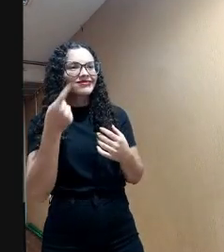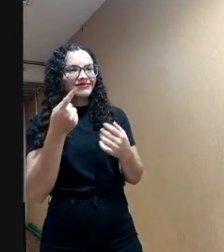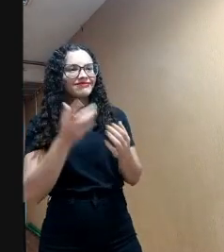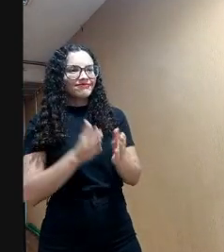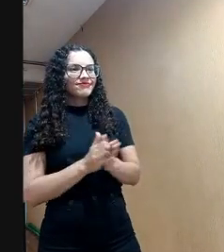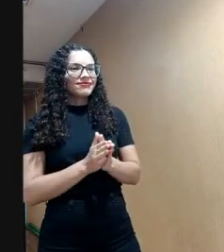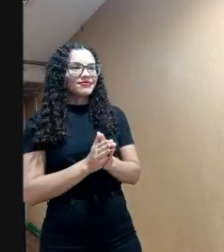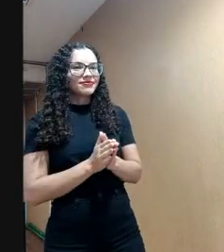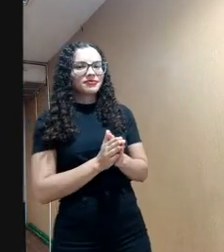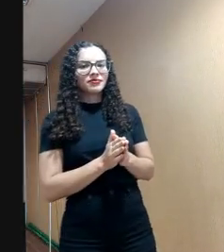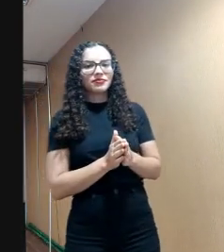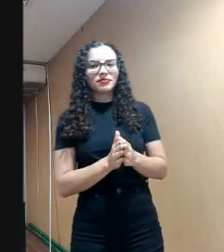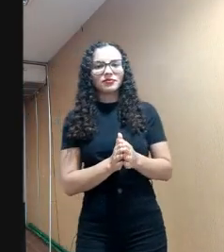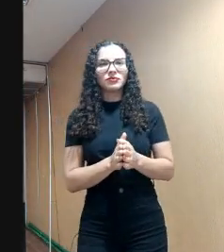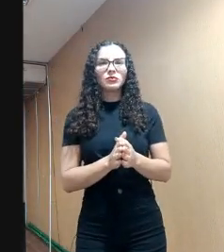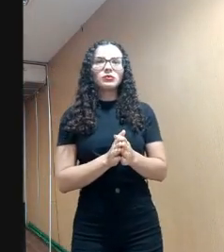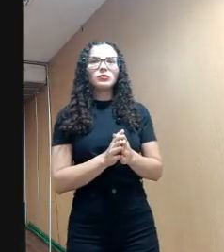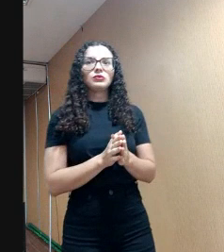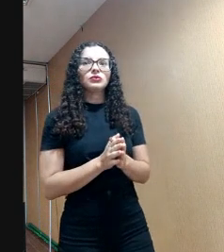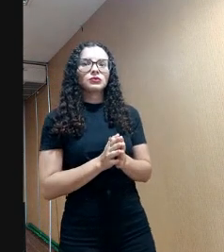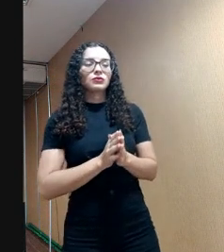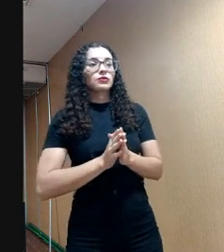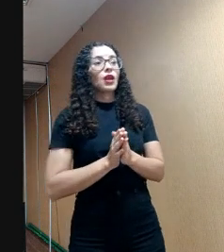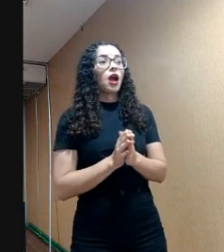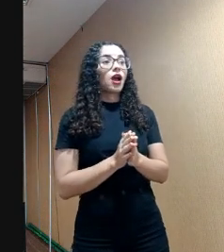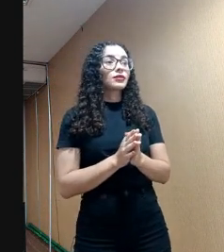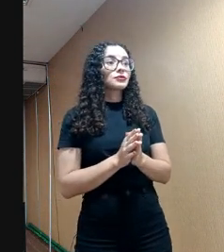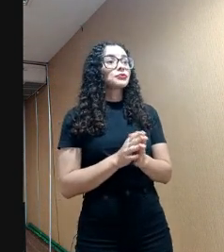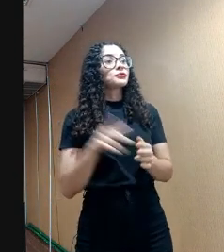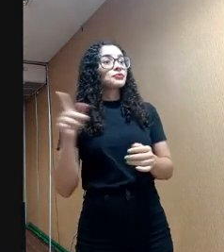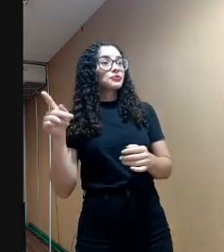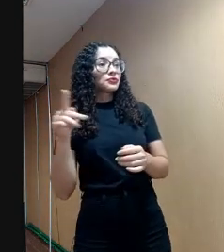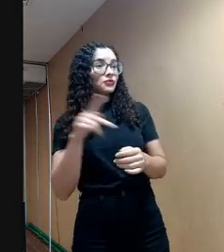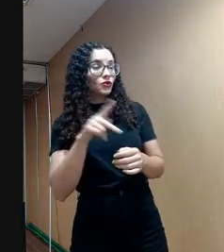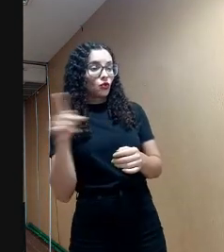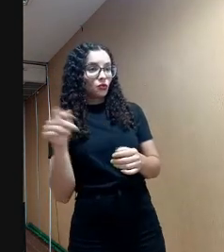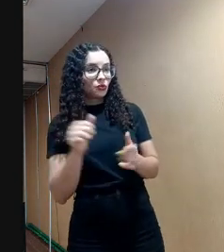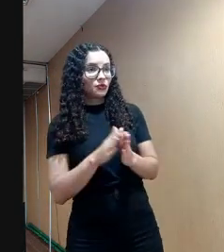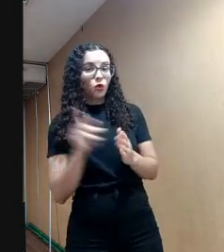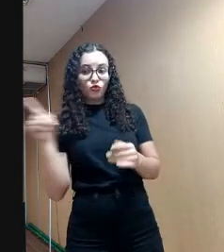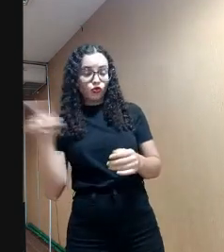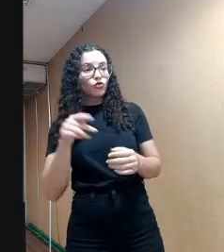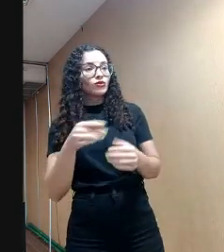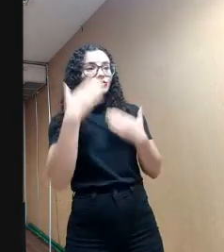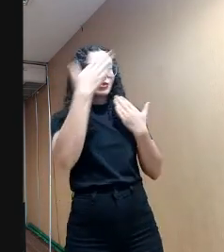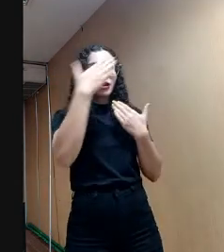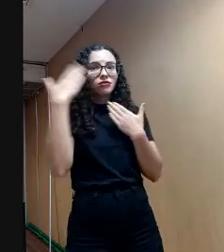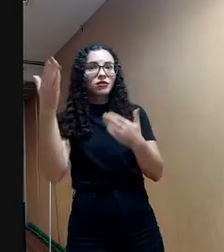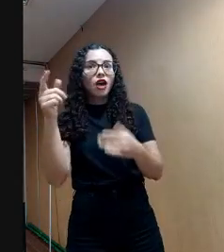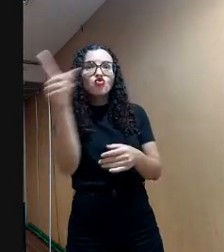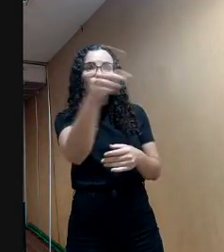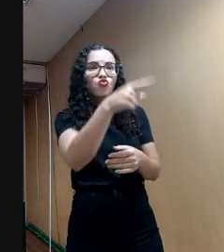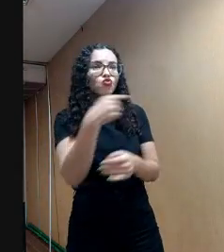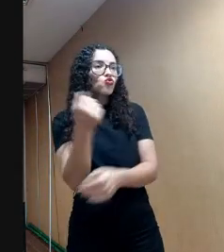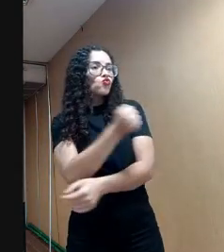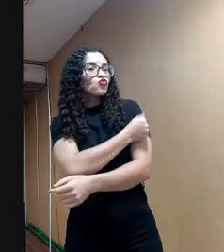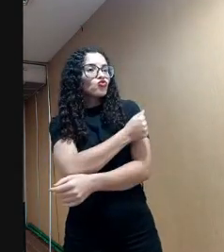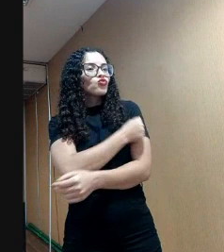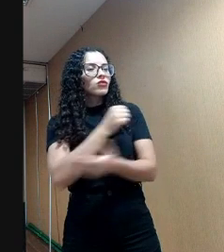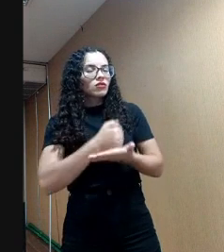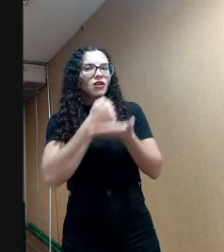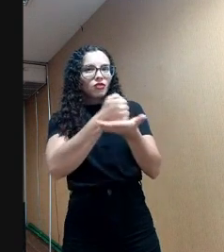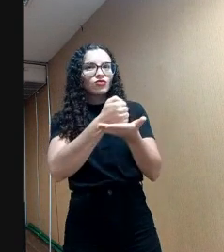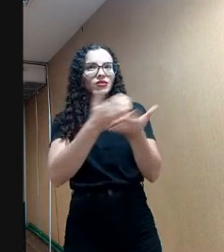também agradeço aí o apoio que muitos estudantes estão dando para a realização desse evento. Tá?